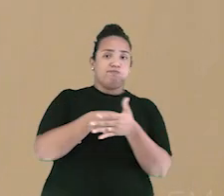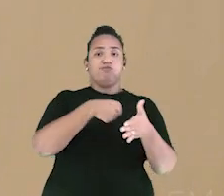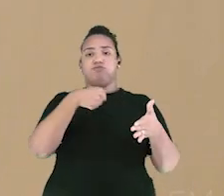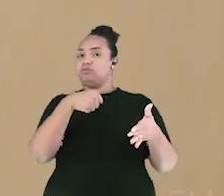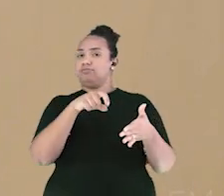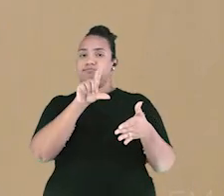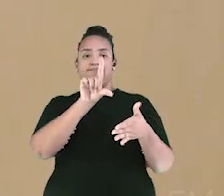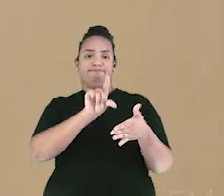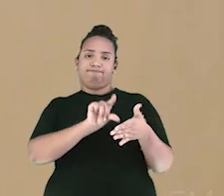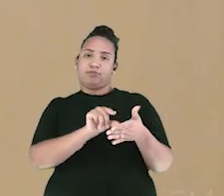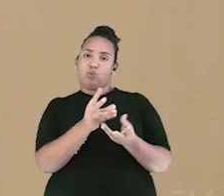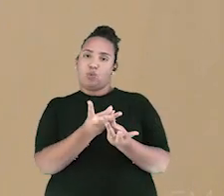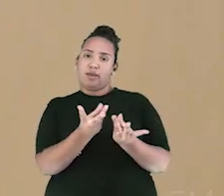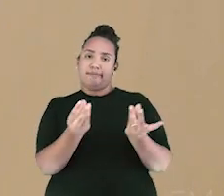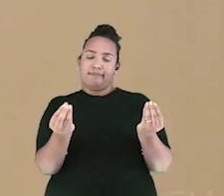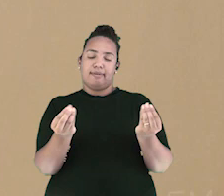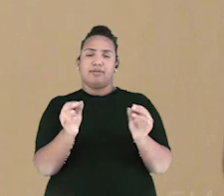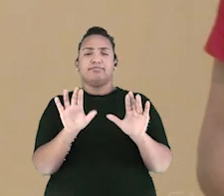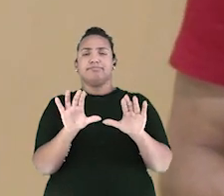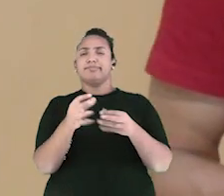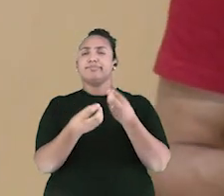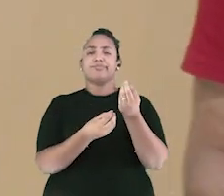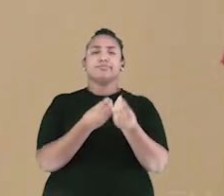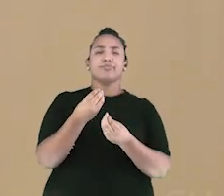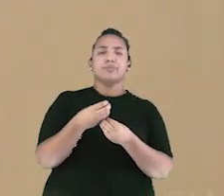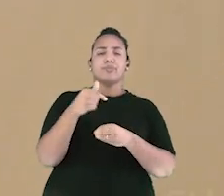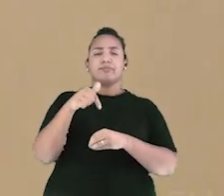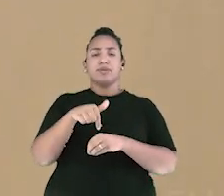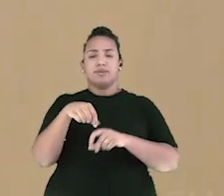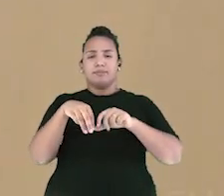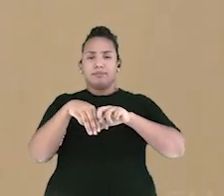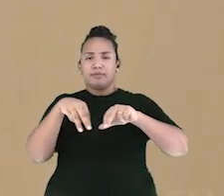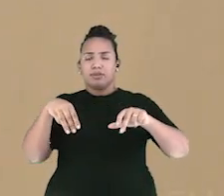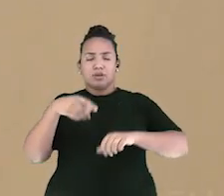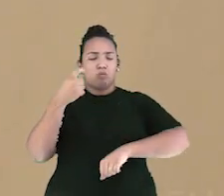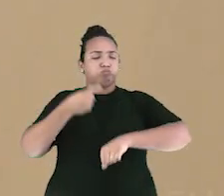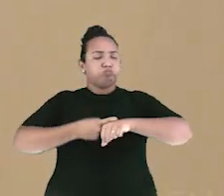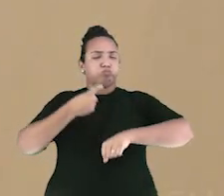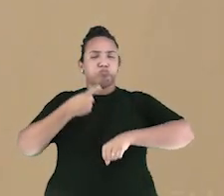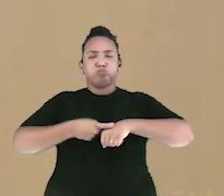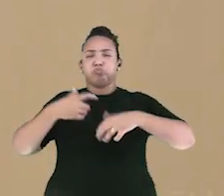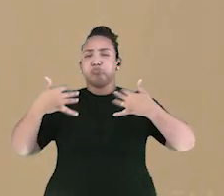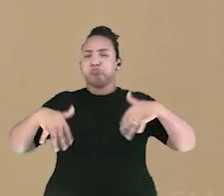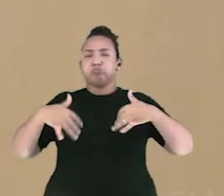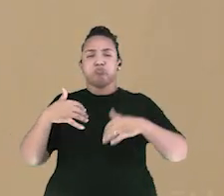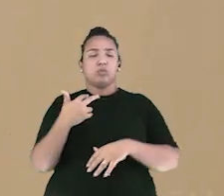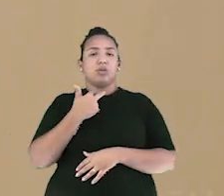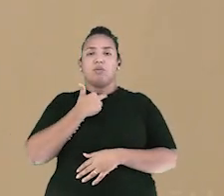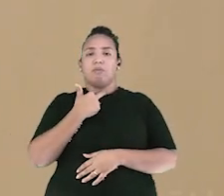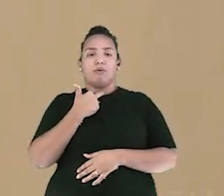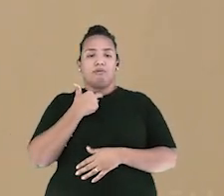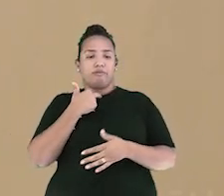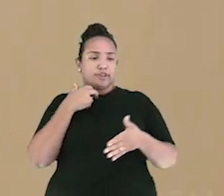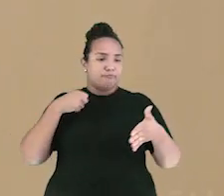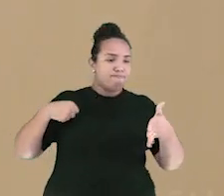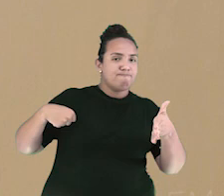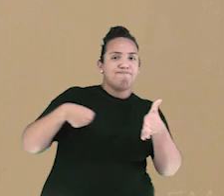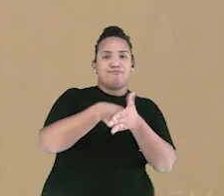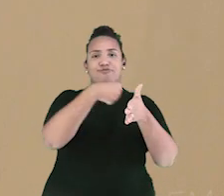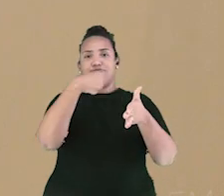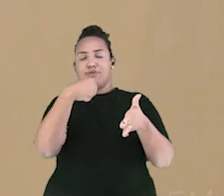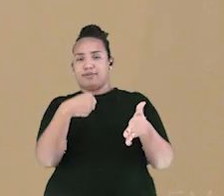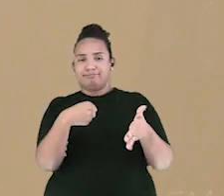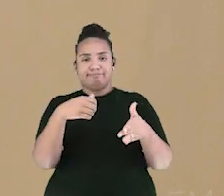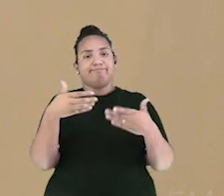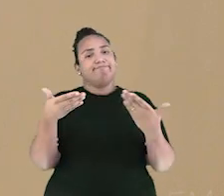resistência a impactos é baixa. Poxa, mas como assim? Como o mineral mais duro do mundo pode não ser resistente? Pois